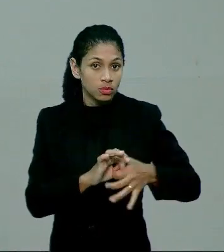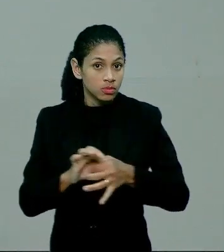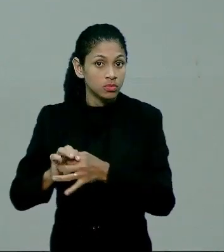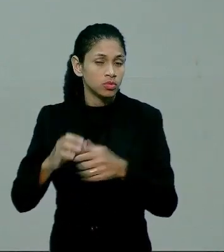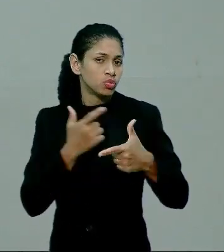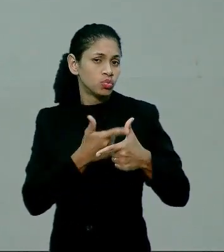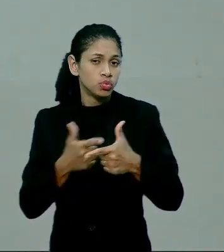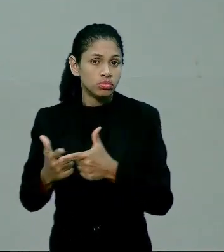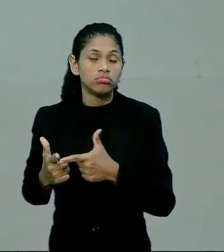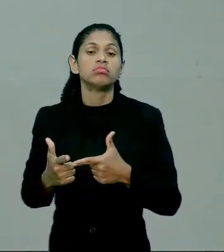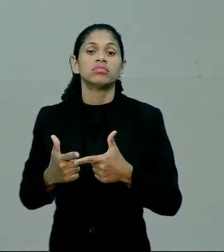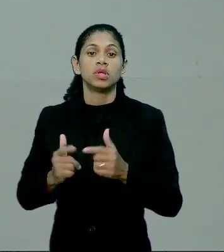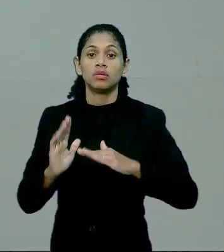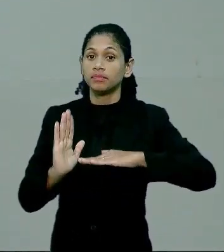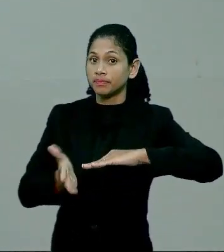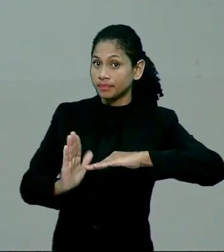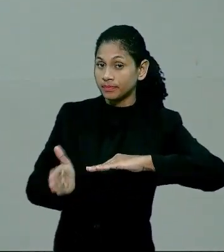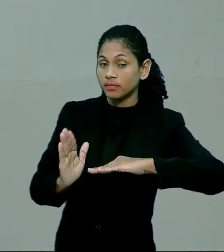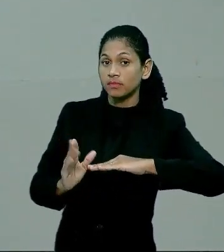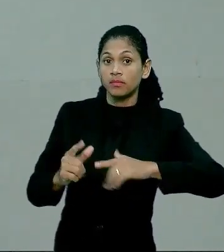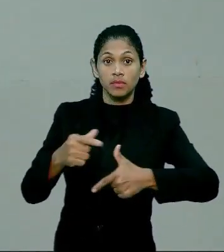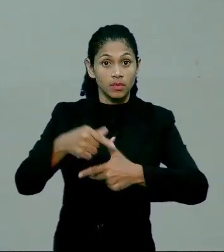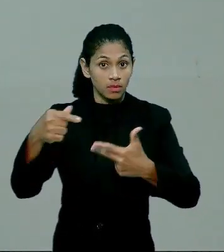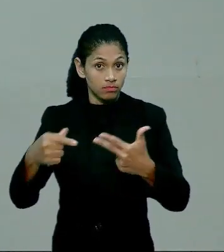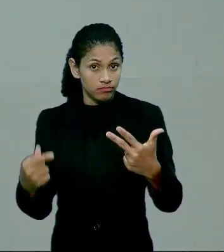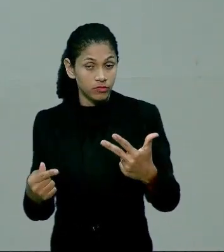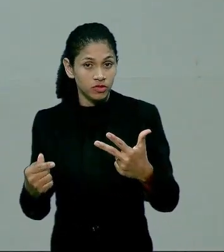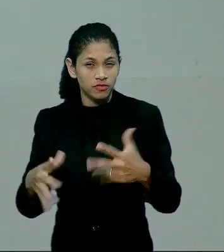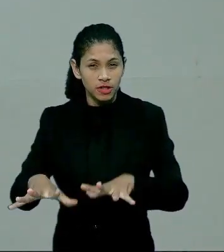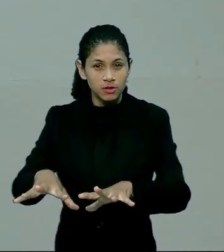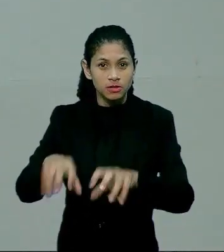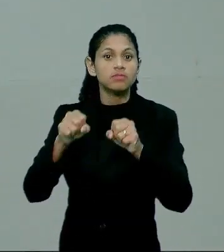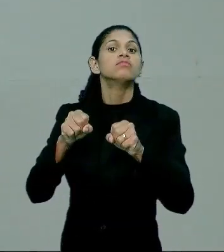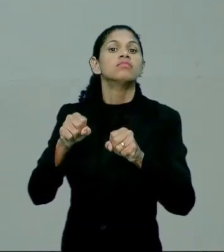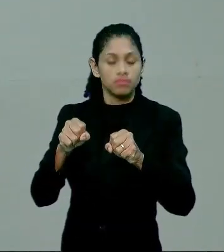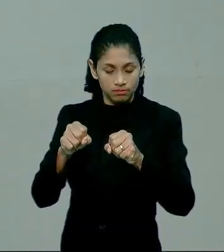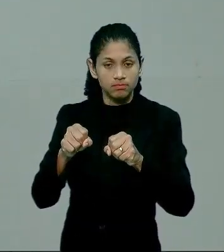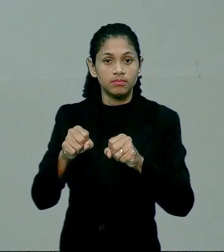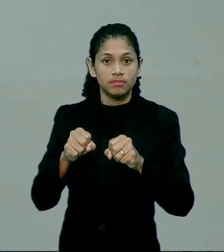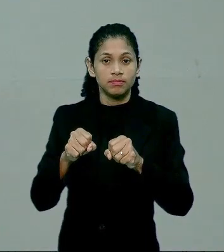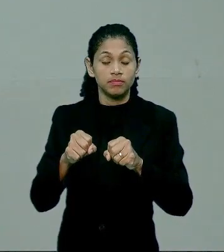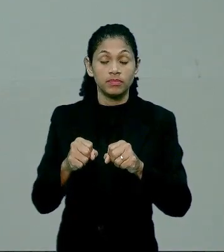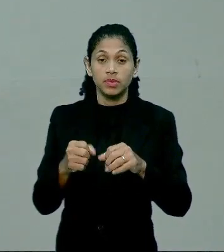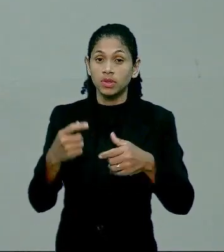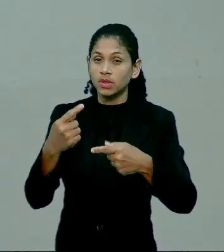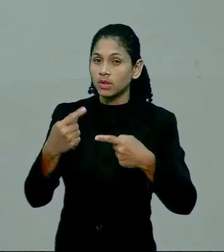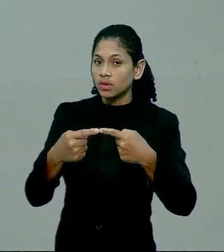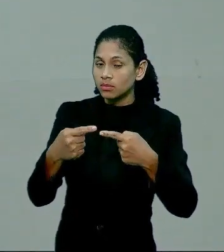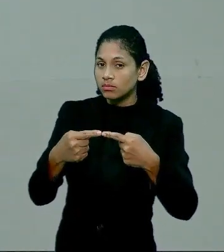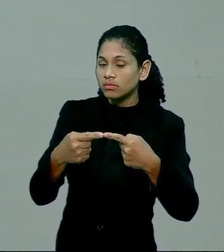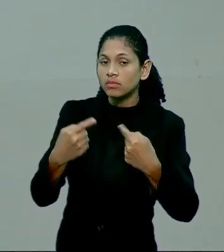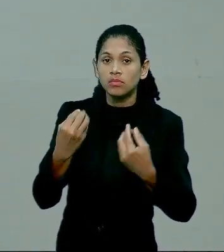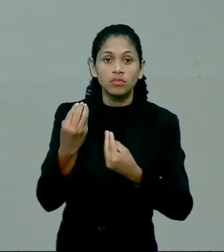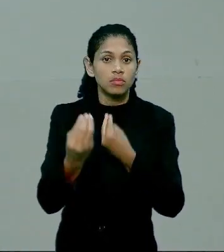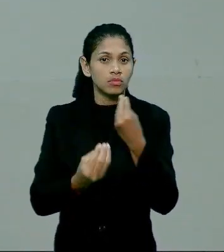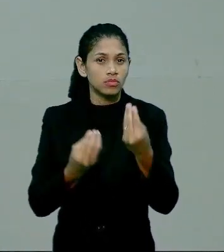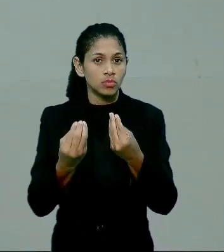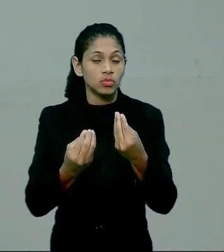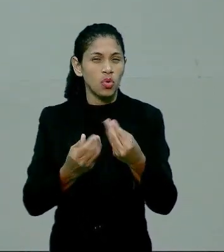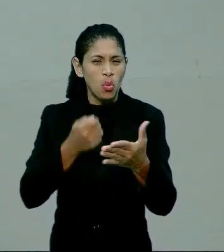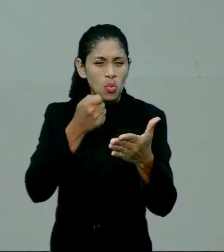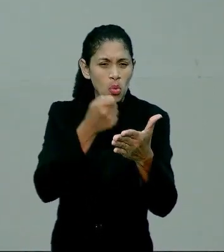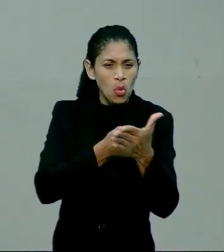problematização, né, questões contemporâneas, o Enem vai fazer esse resgate e a gente vai fazer a associação de como essa